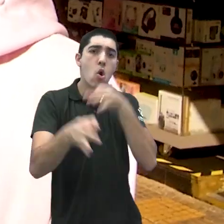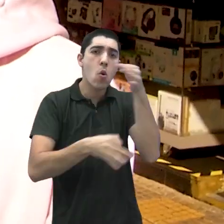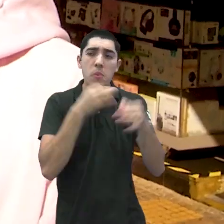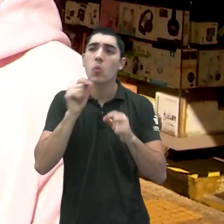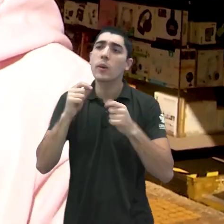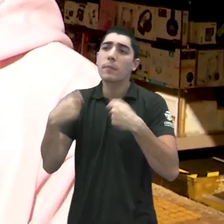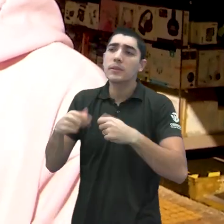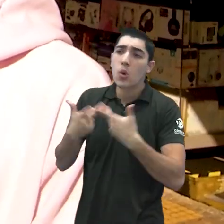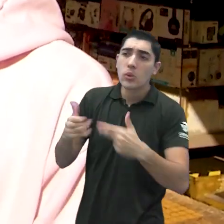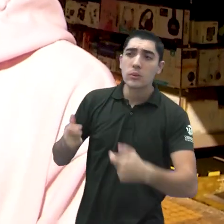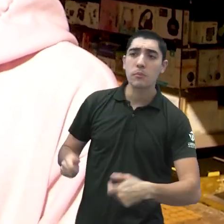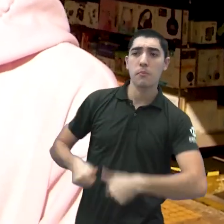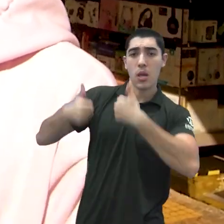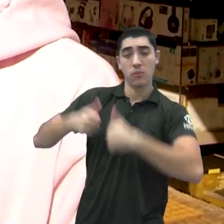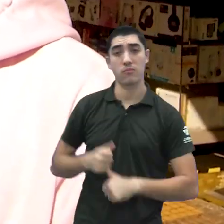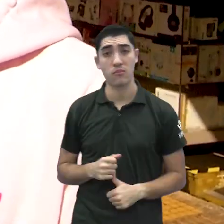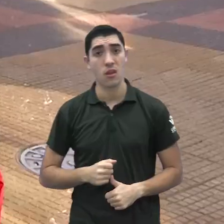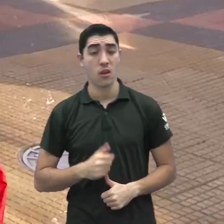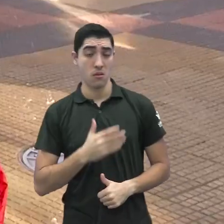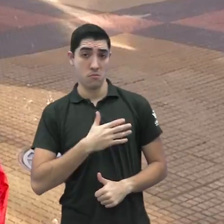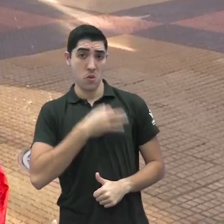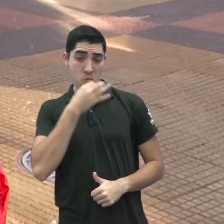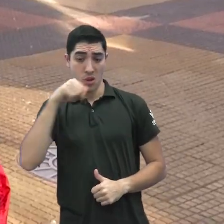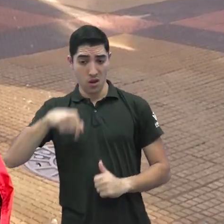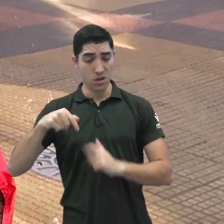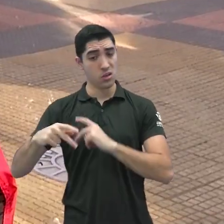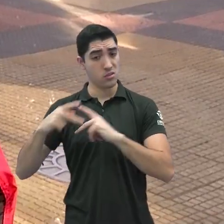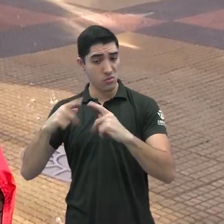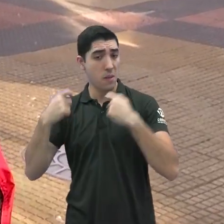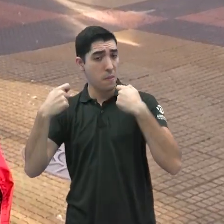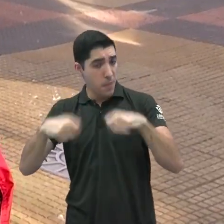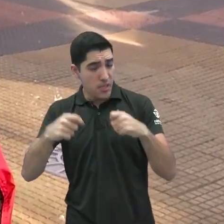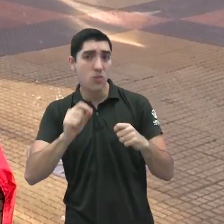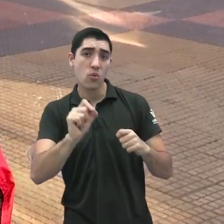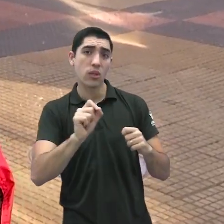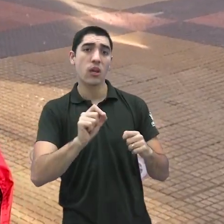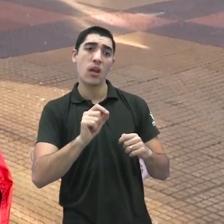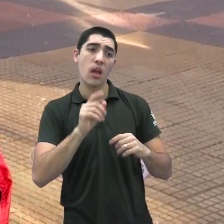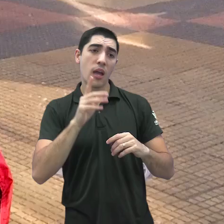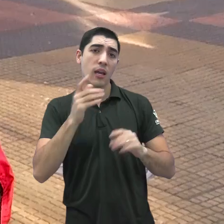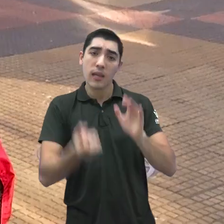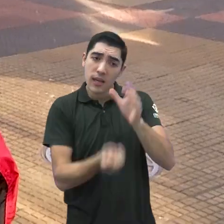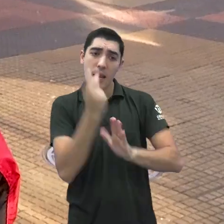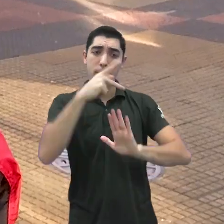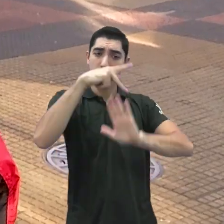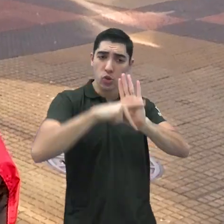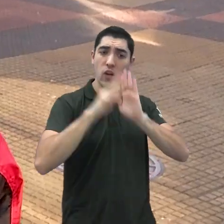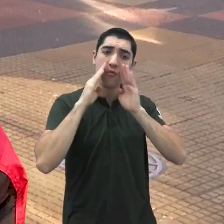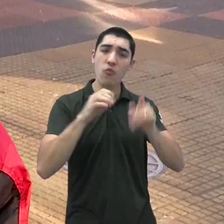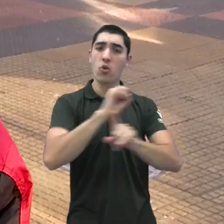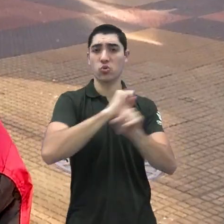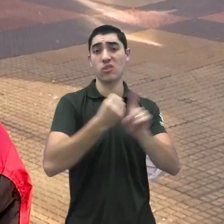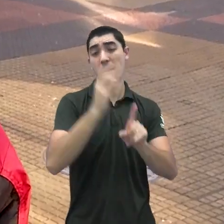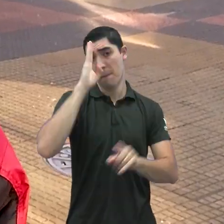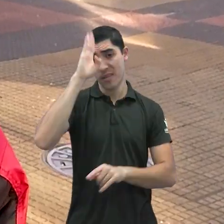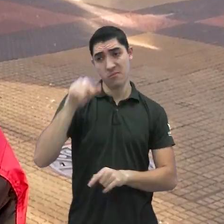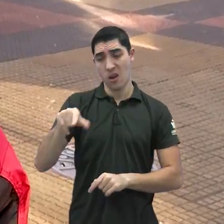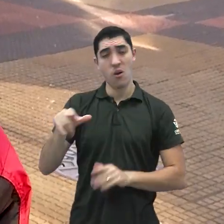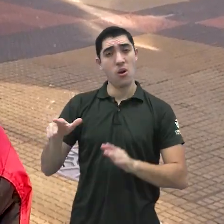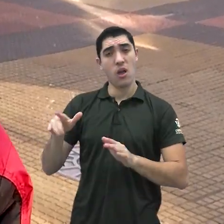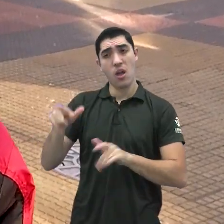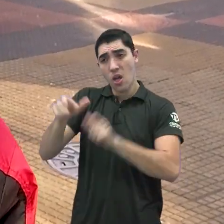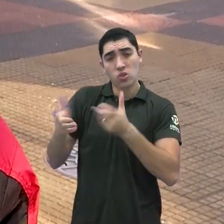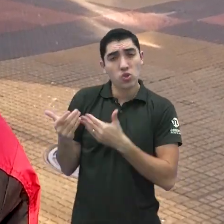que eles têm, que eles acham que poderia melhorar. As cidades deviam fazer mais projetos sociais que incluem os jovens, principalmente quem é da